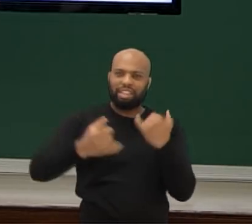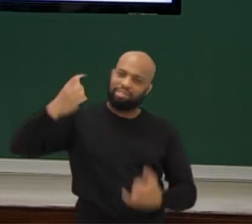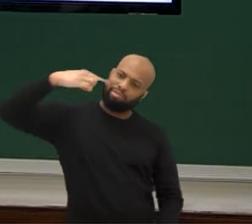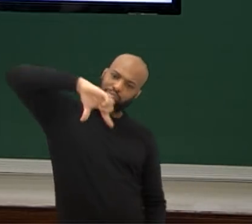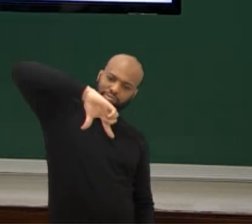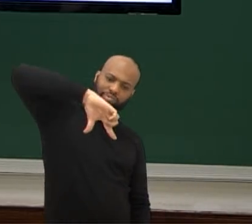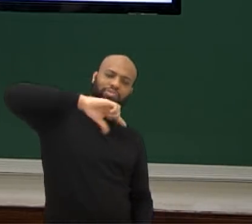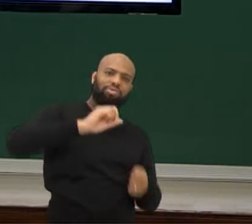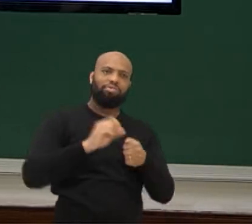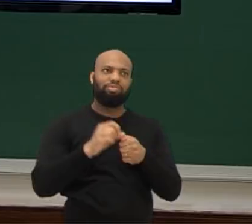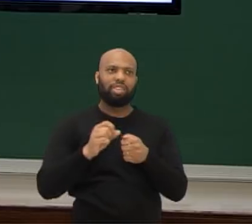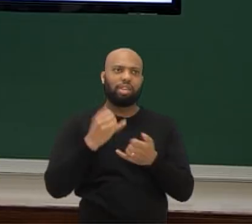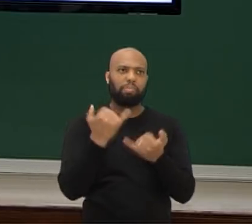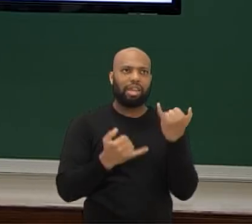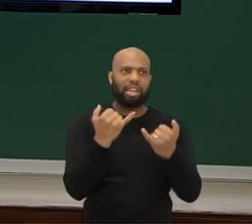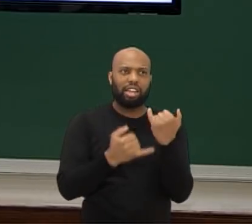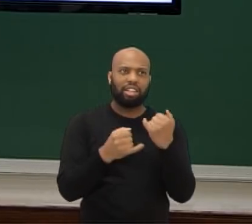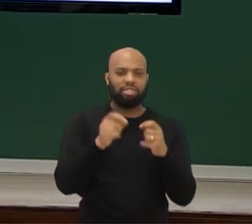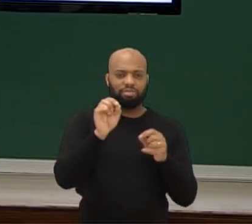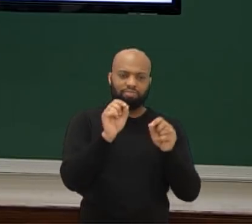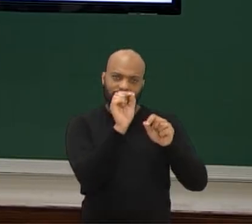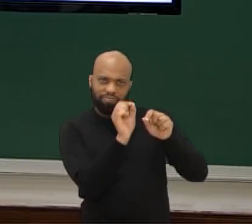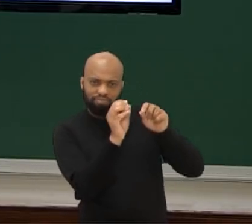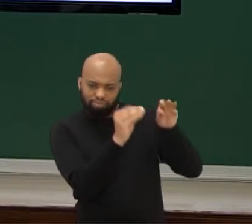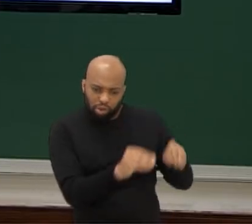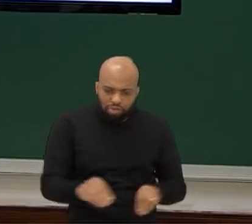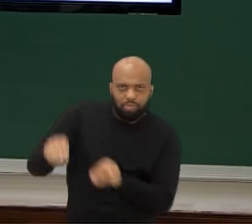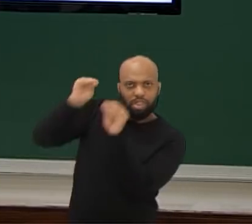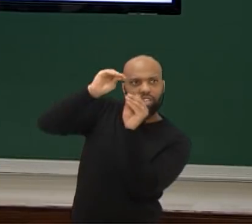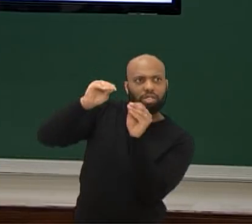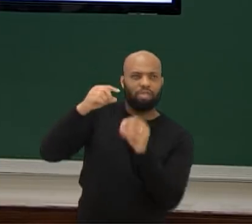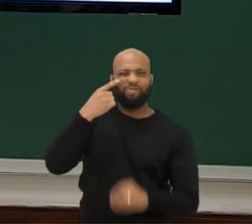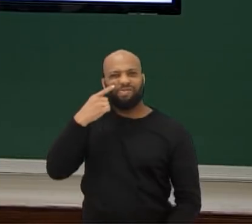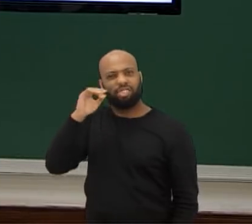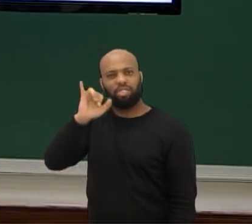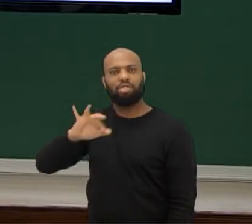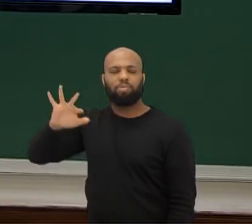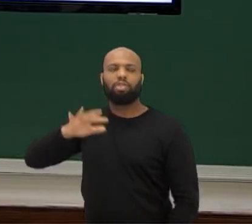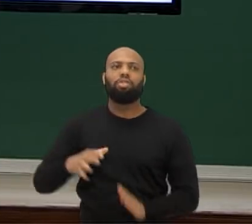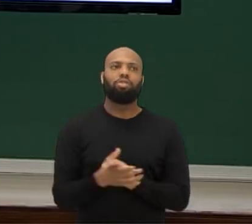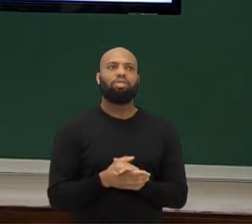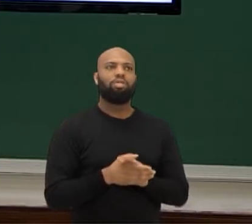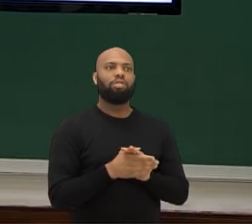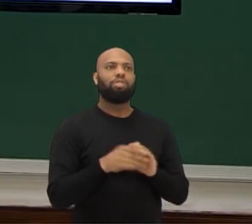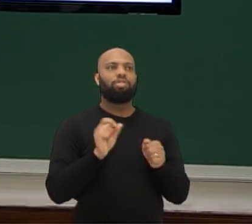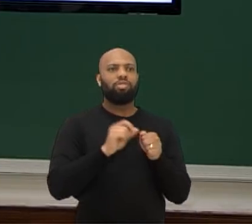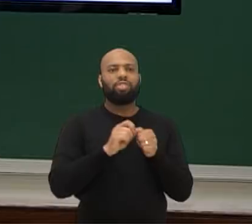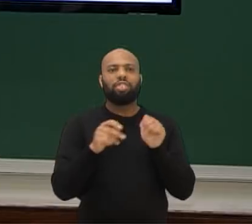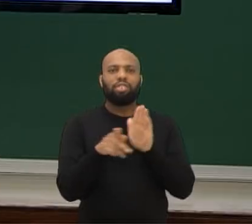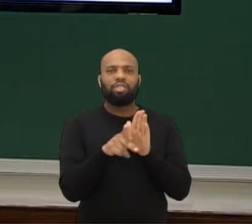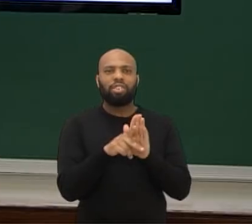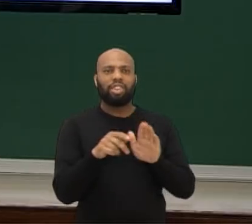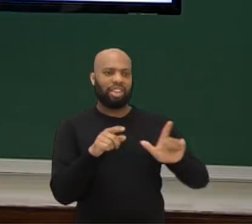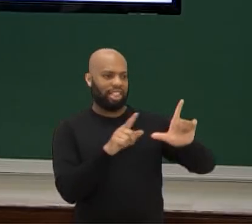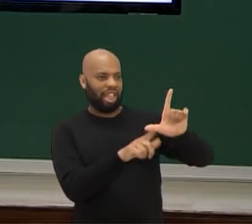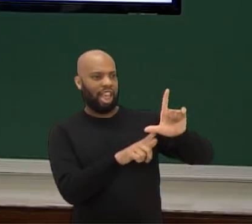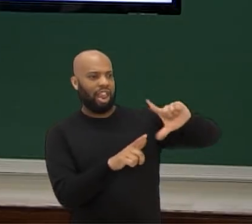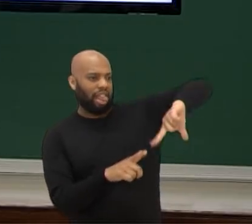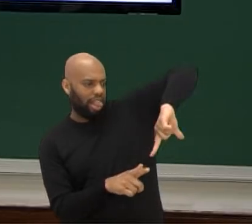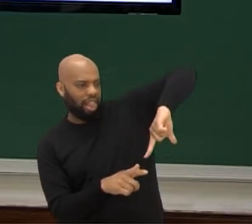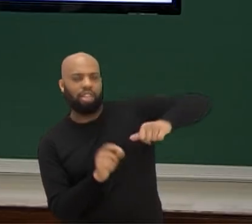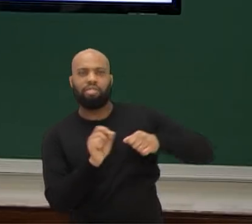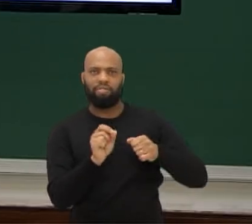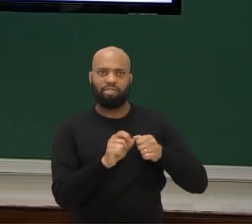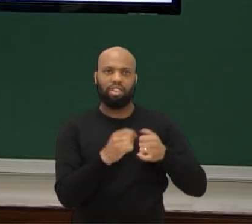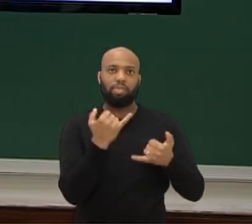uma rotação, uma própria simetria comenta. A rotação dessa figura,